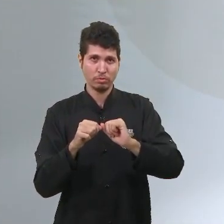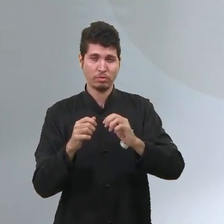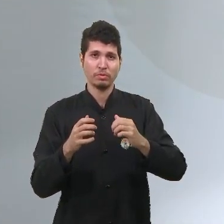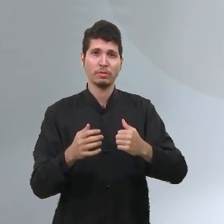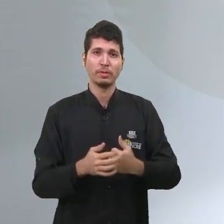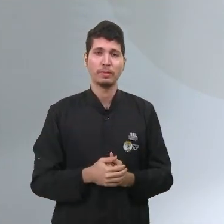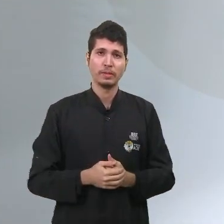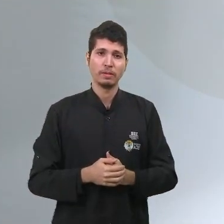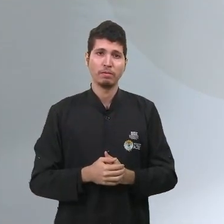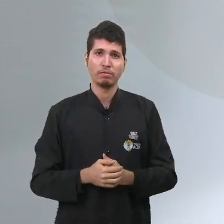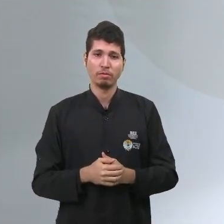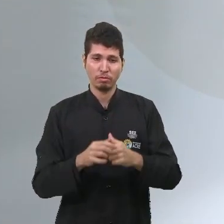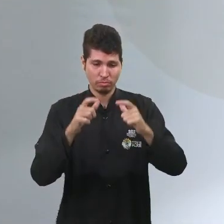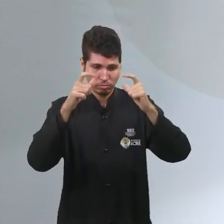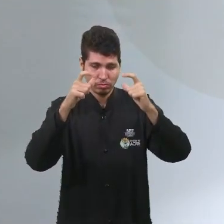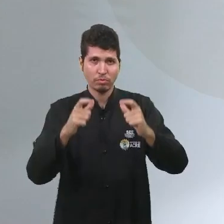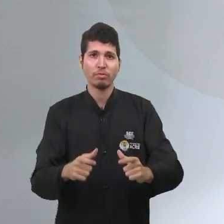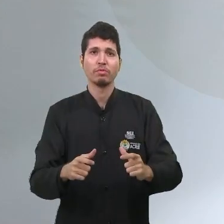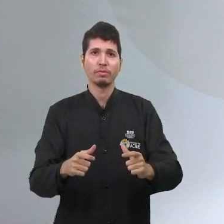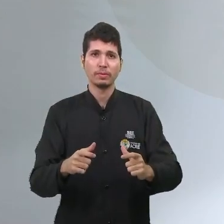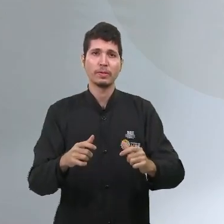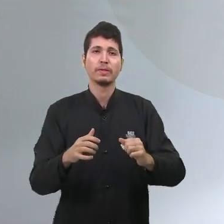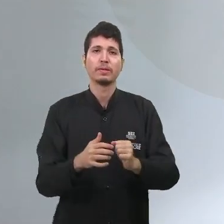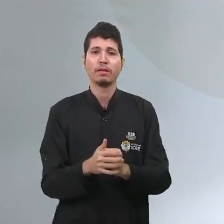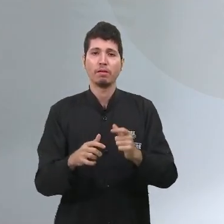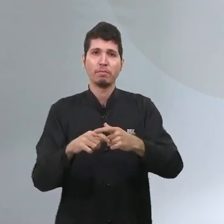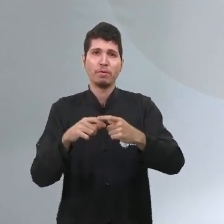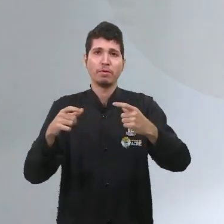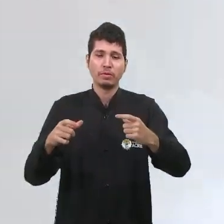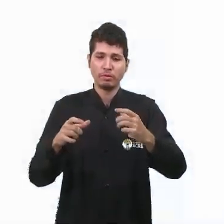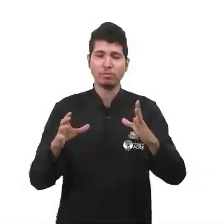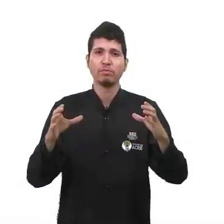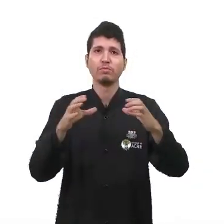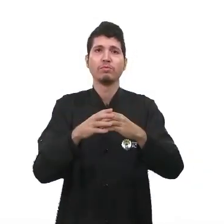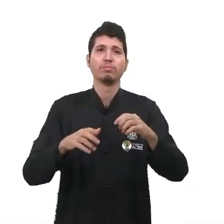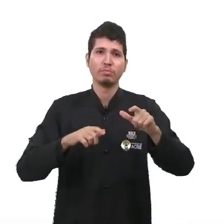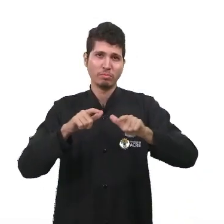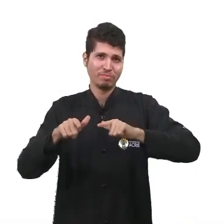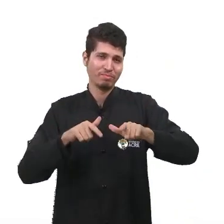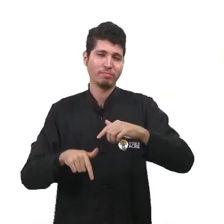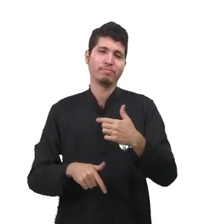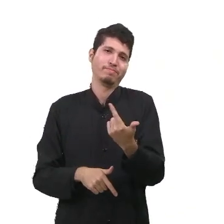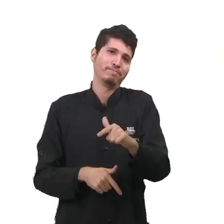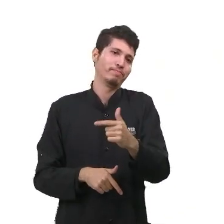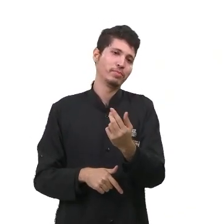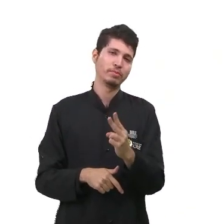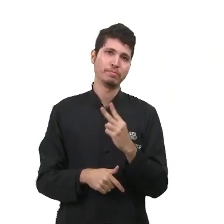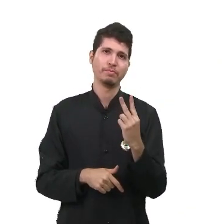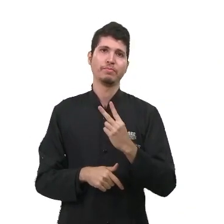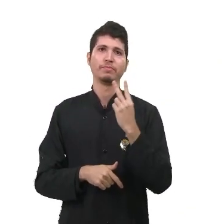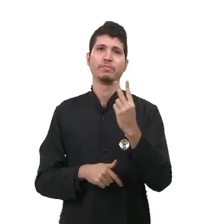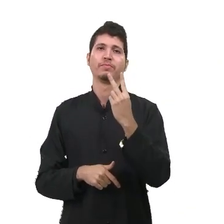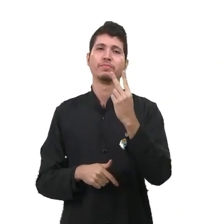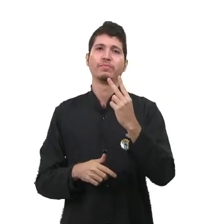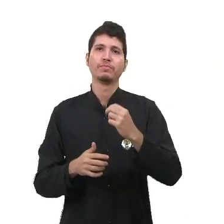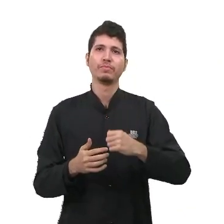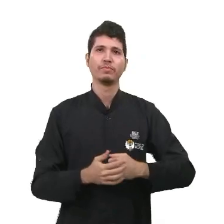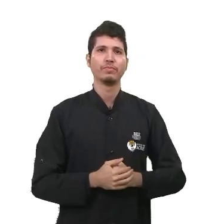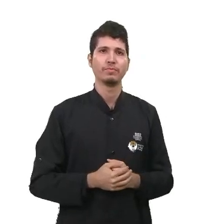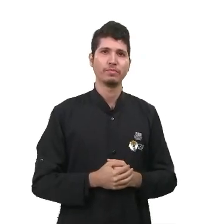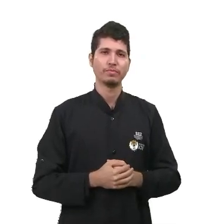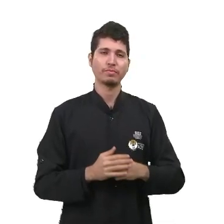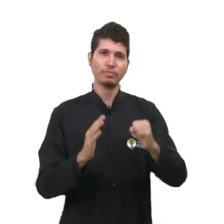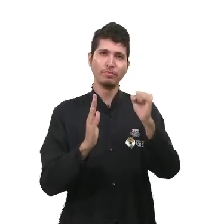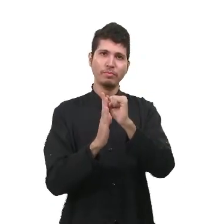tínhamos aí a maior parte da mão de obra empregada. Bem, chegando lá no início do